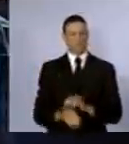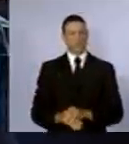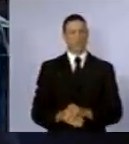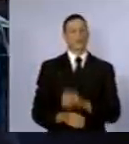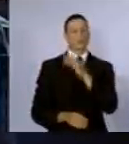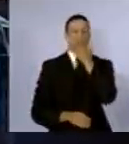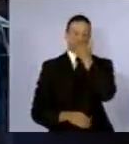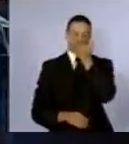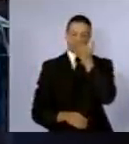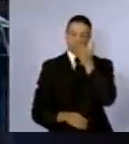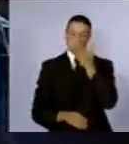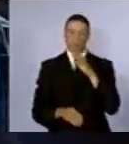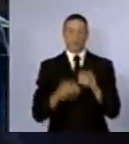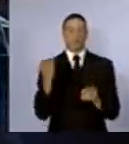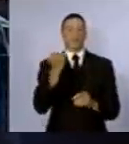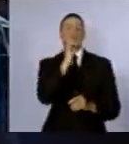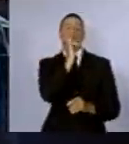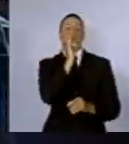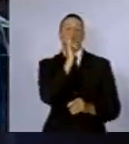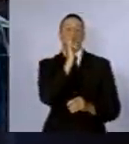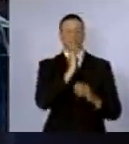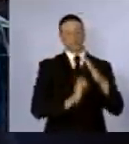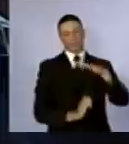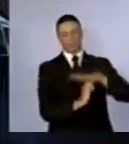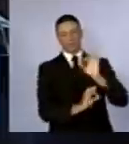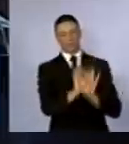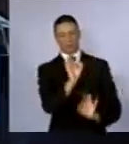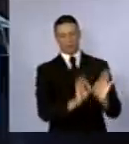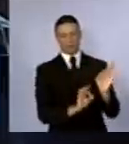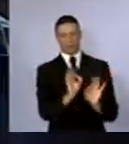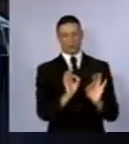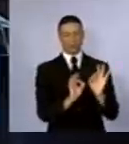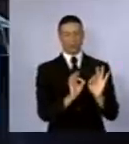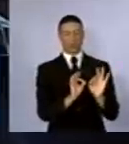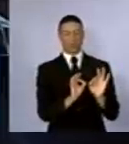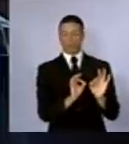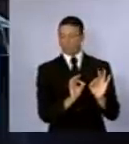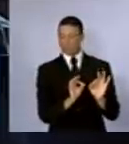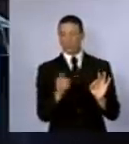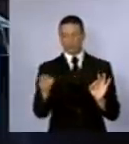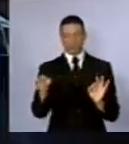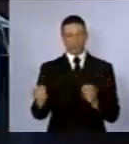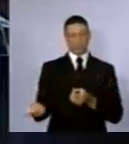são fontes geradoras de alta performance e não estão sobre,